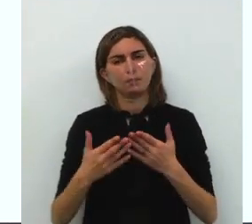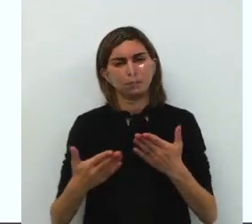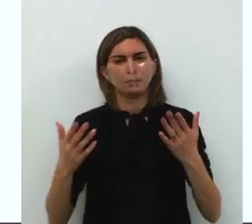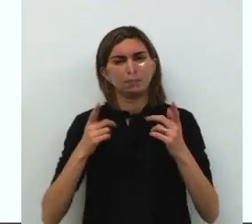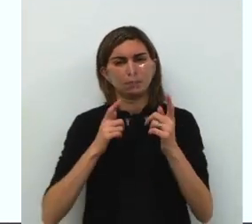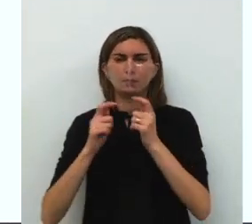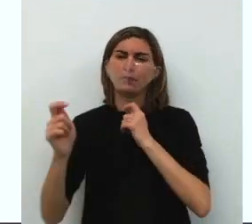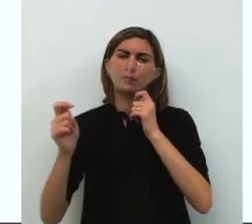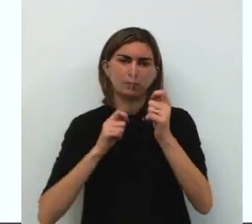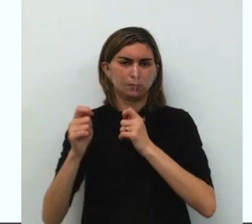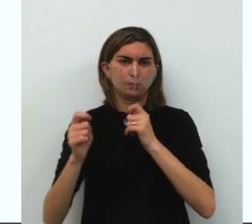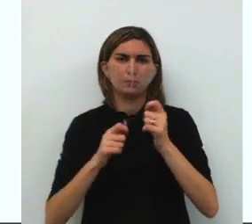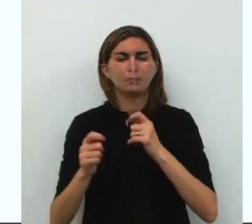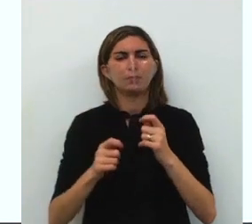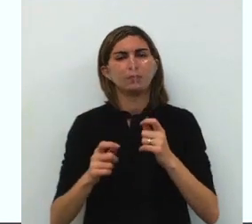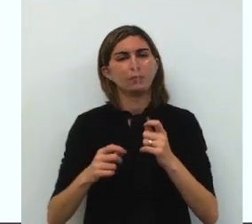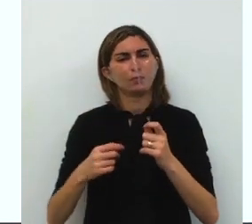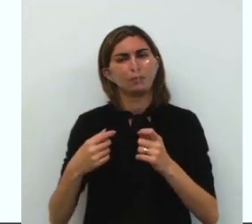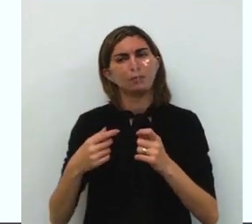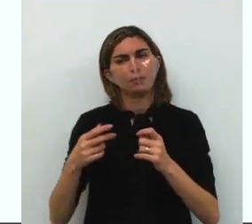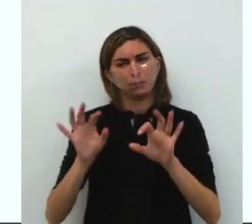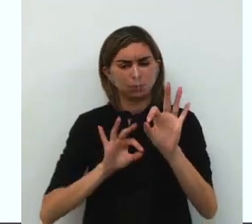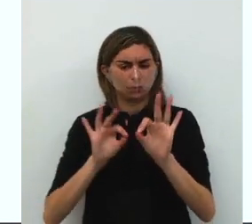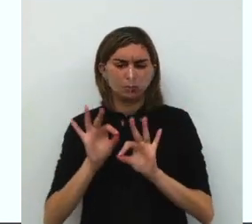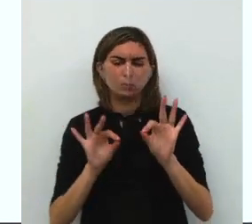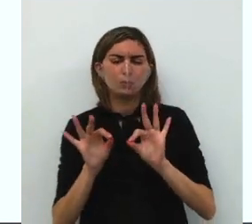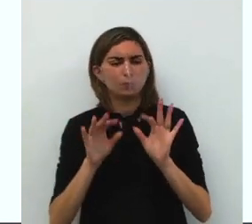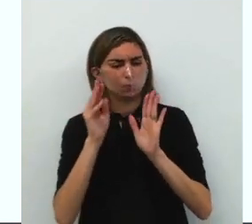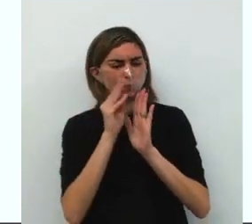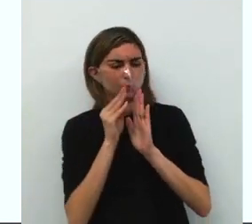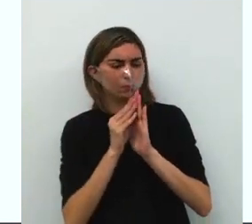essa entrevista você improvisa direitinho